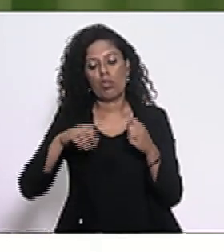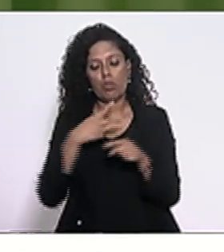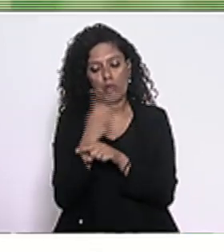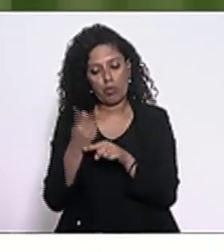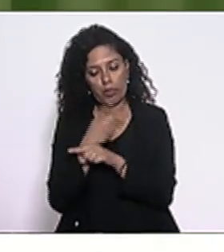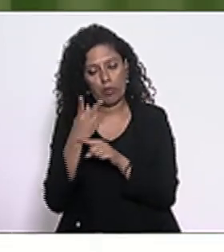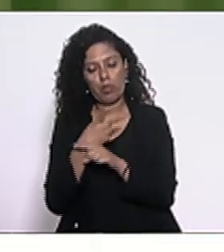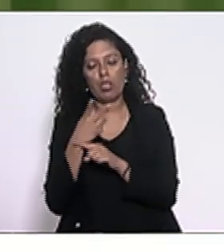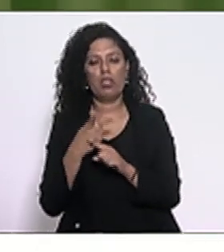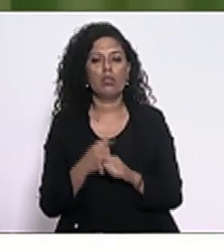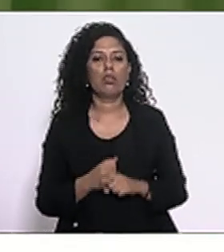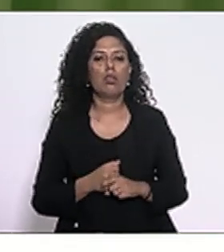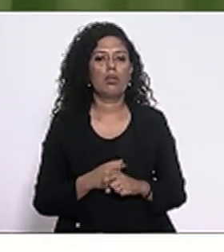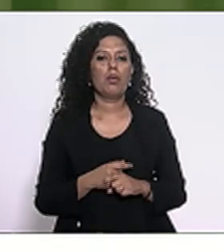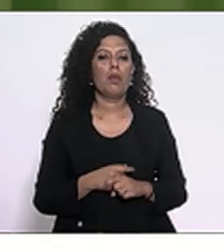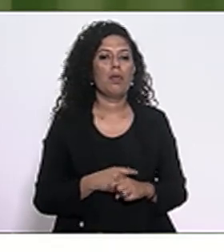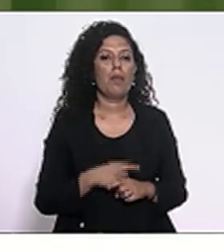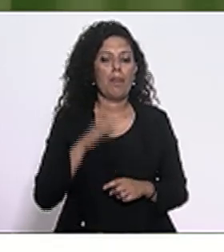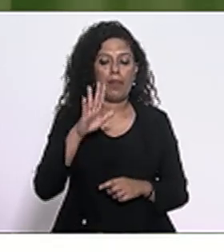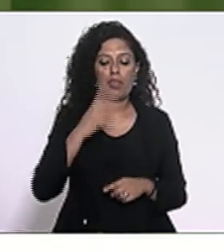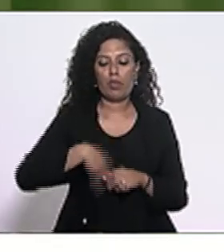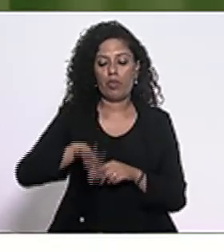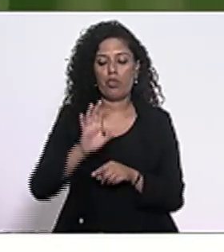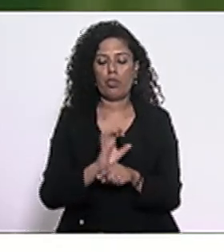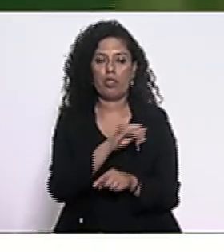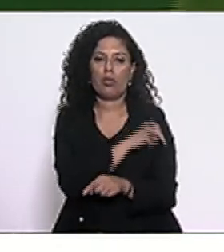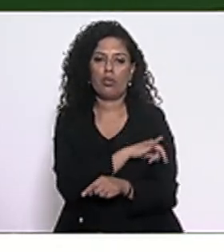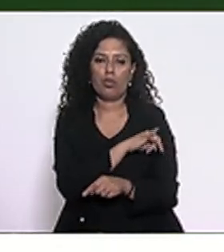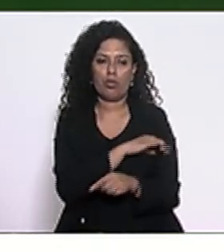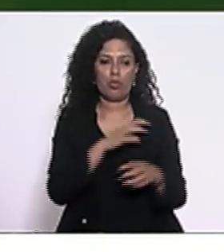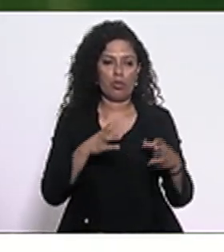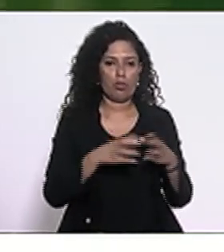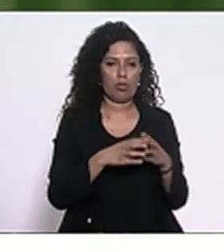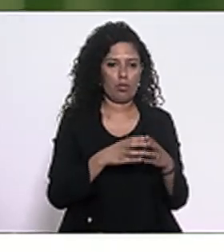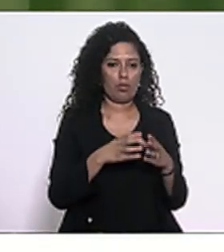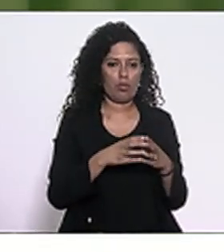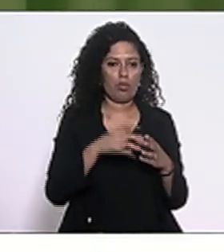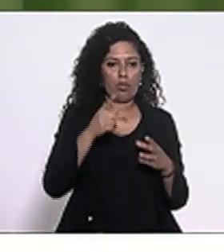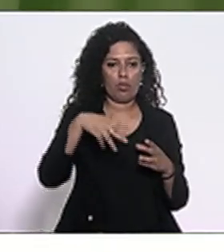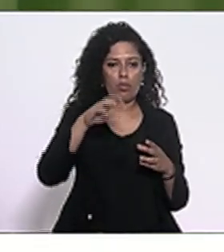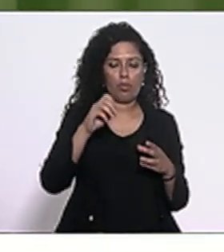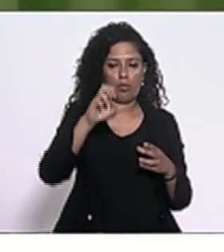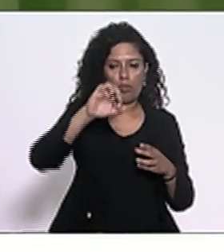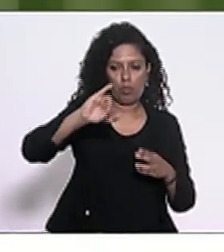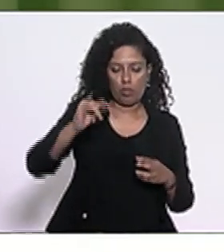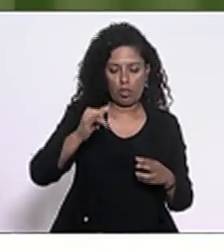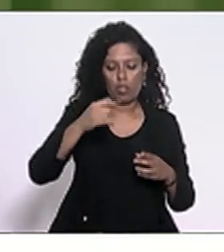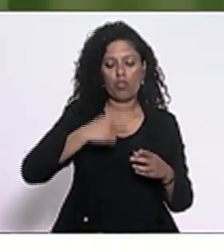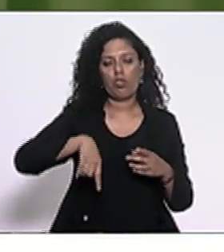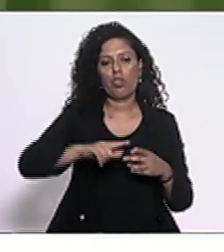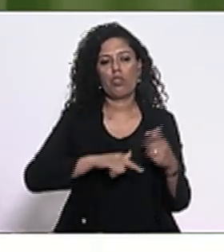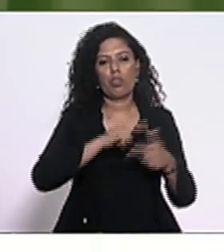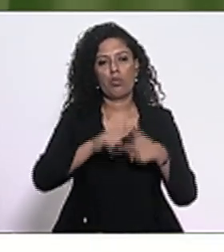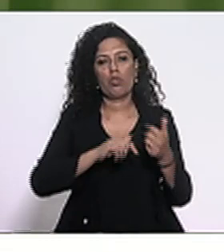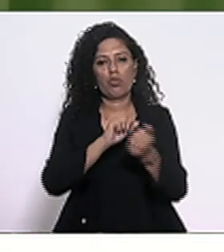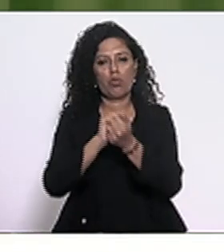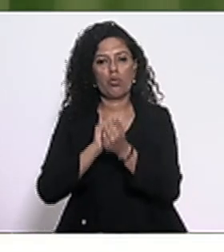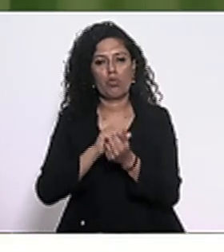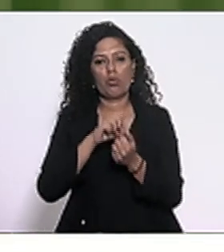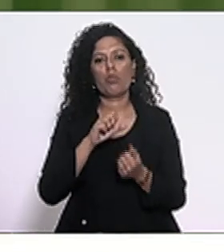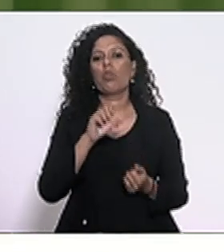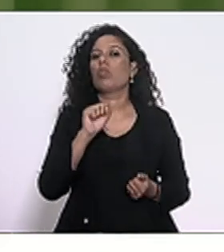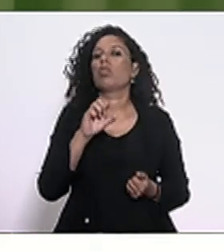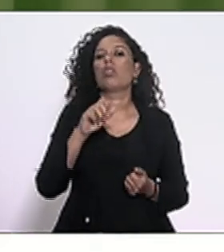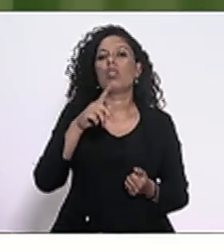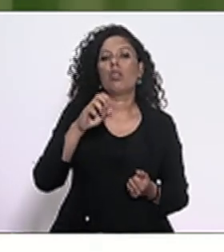buscar. O Estado do Rio de Janeiro, o Proderj, é cliente do CERPRO, né? Fazendo uma correção, o novo data